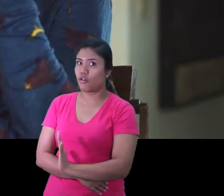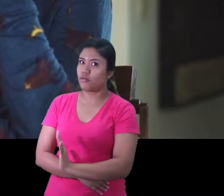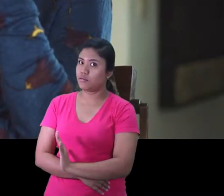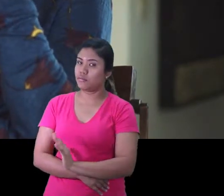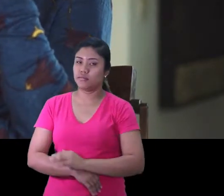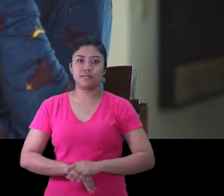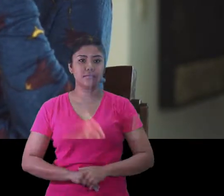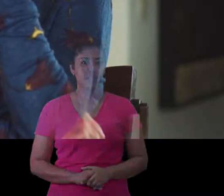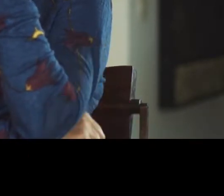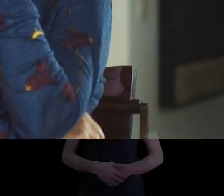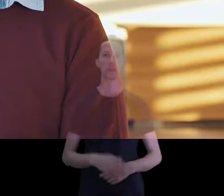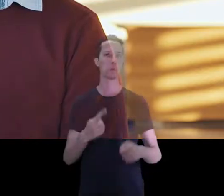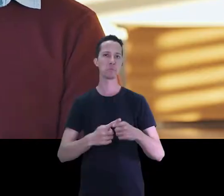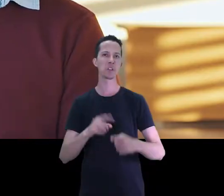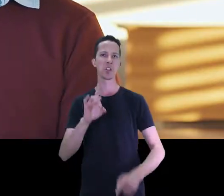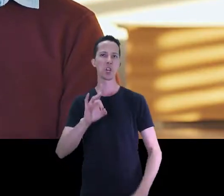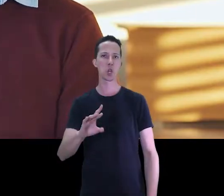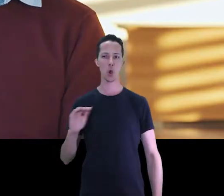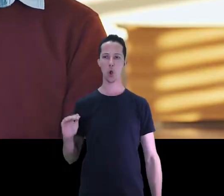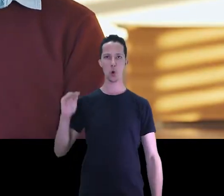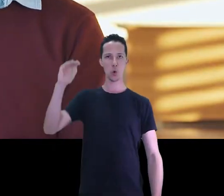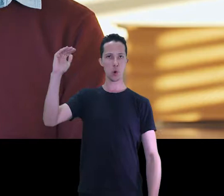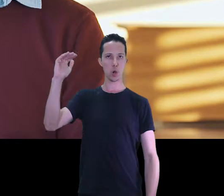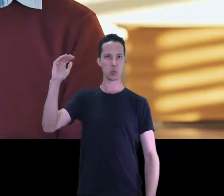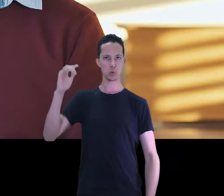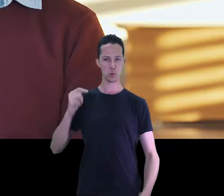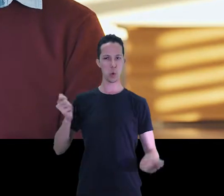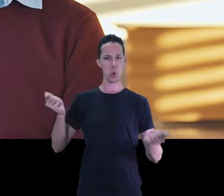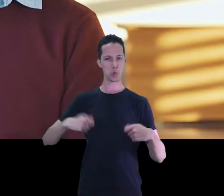criança falando, ele não gosta. Por que apenas nós, adultos,